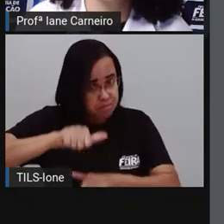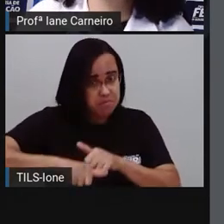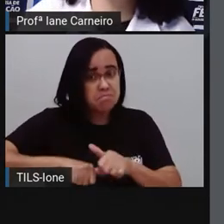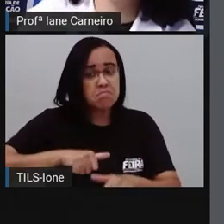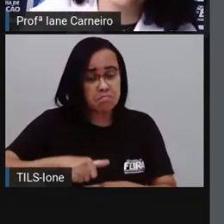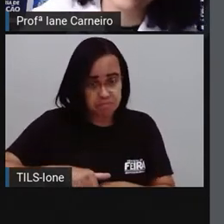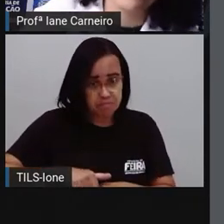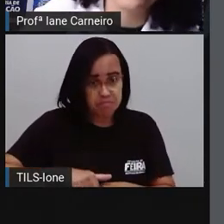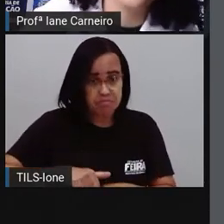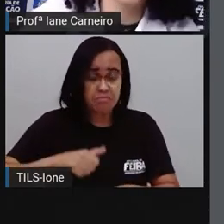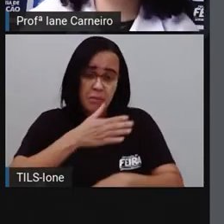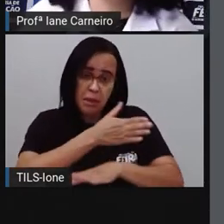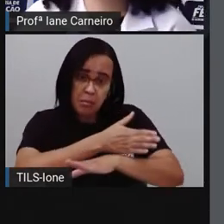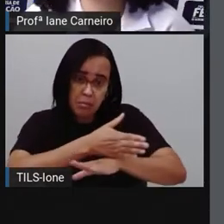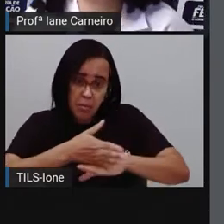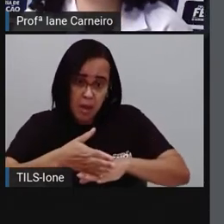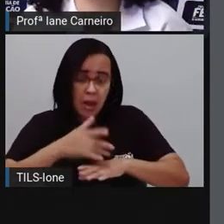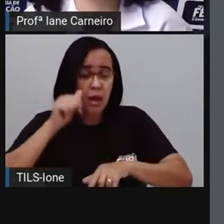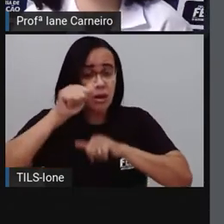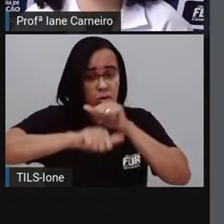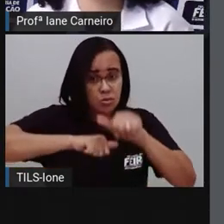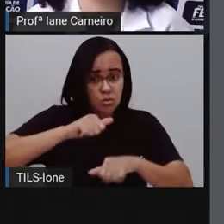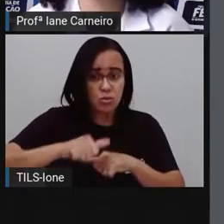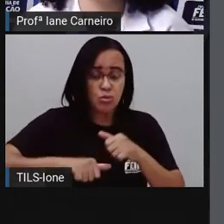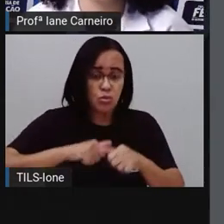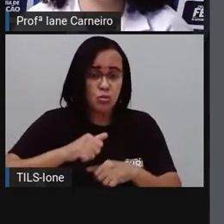De branco virou roxinho.